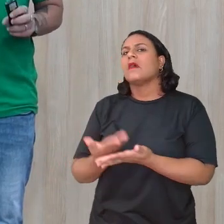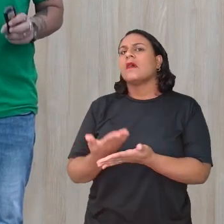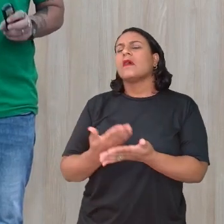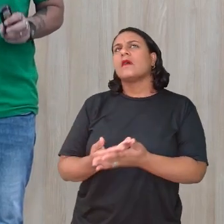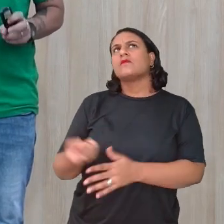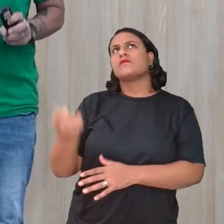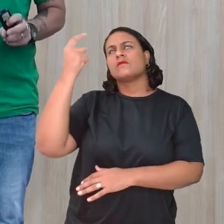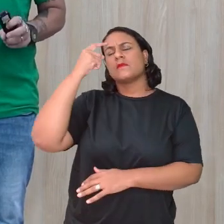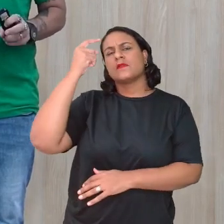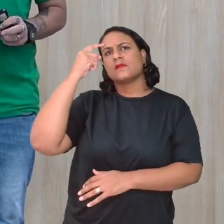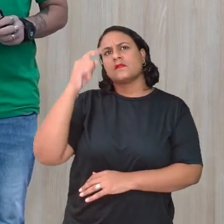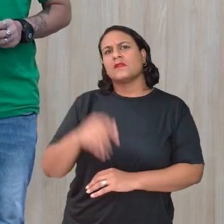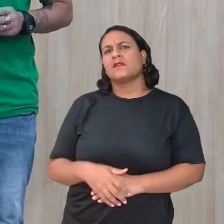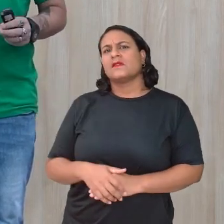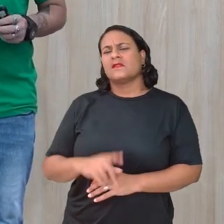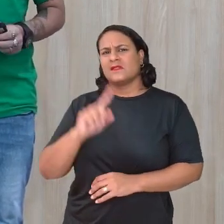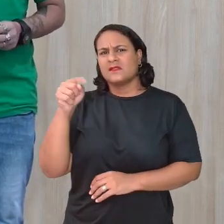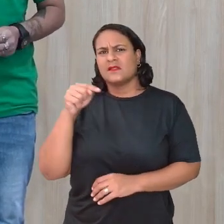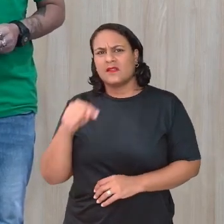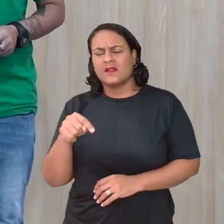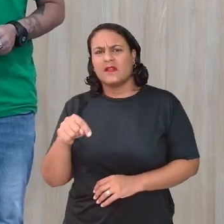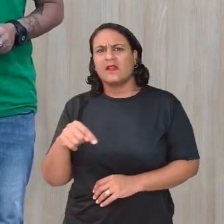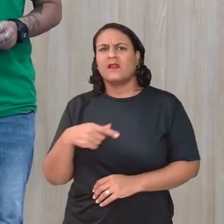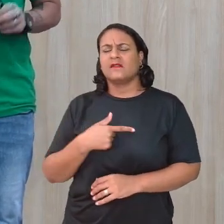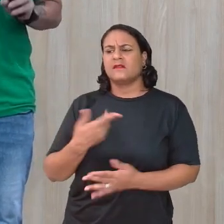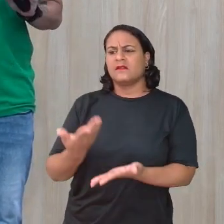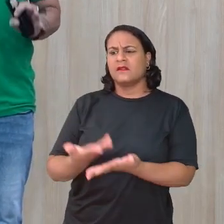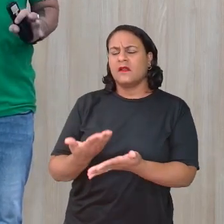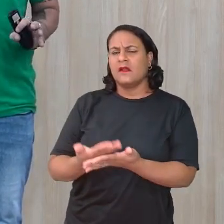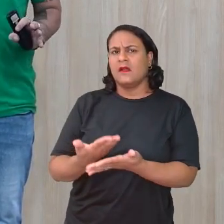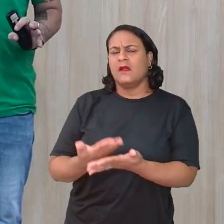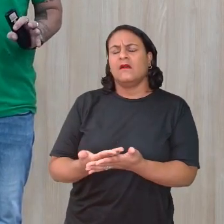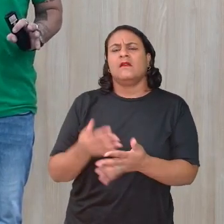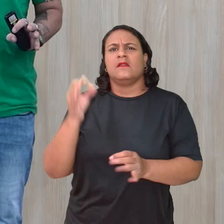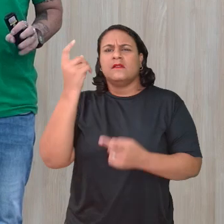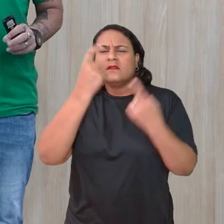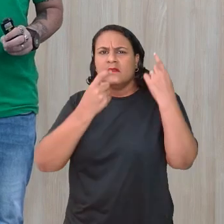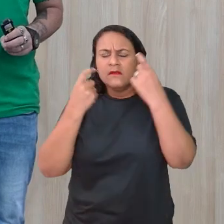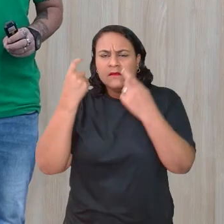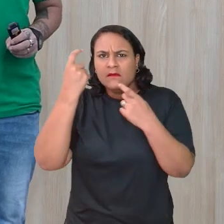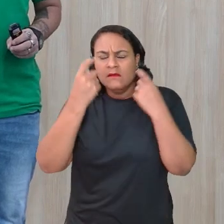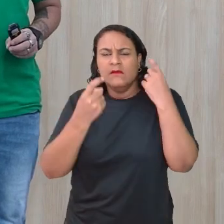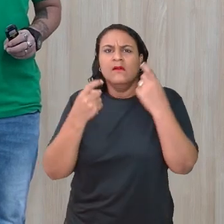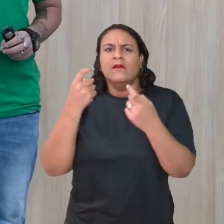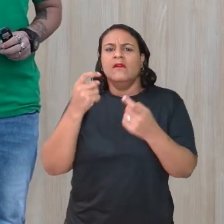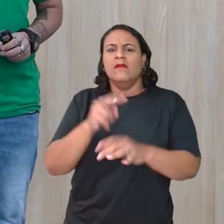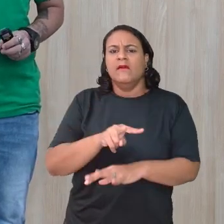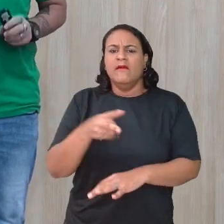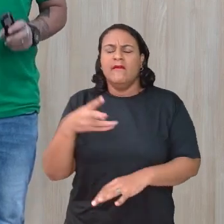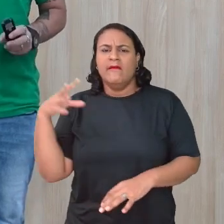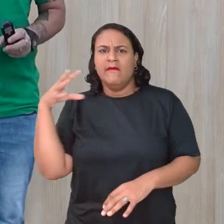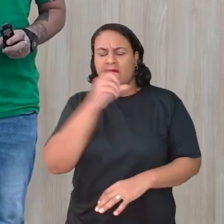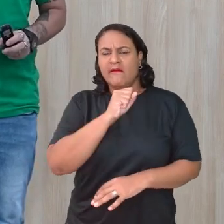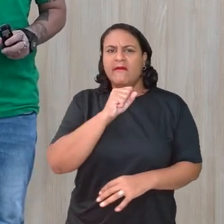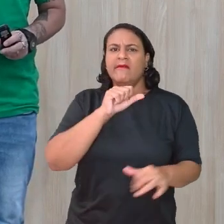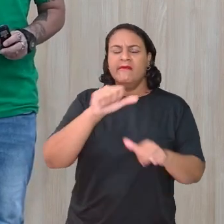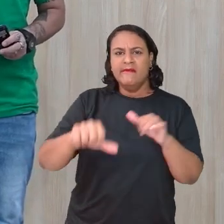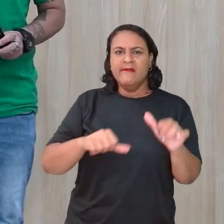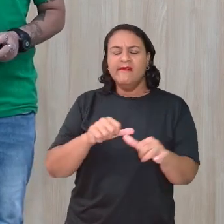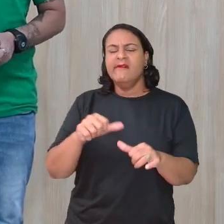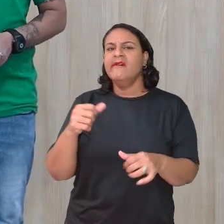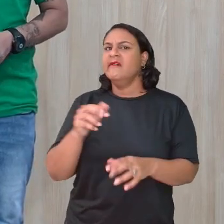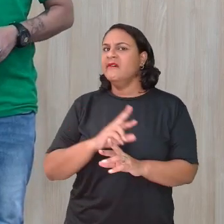será que na aula a gente se preocupa em fazer essa passagem logo? A gente decidiu por não, porque nós teremos mais aulas